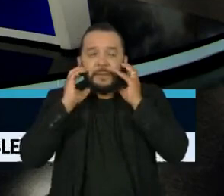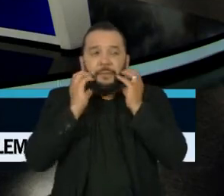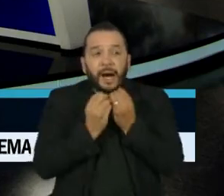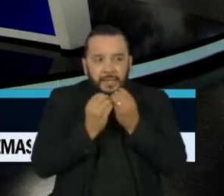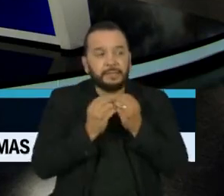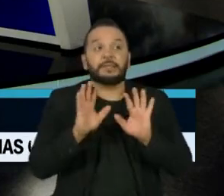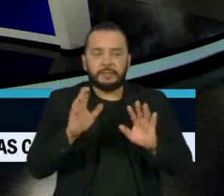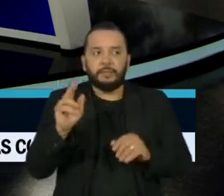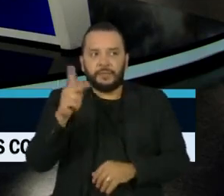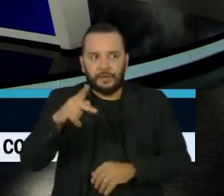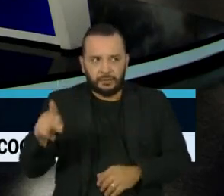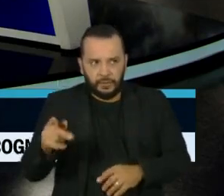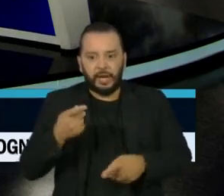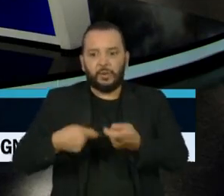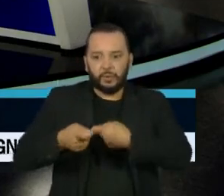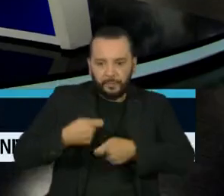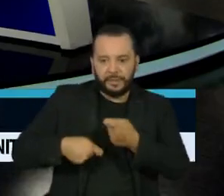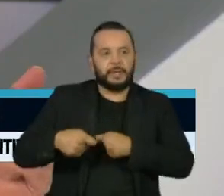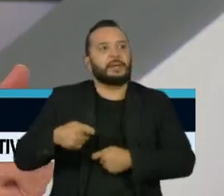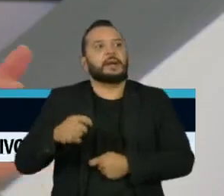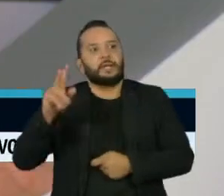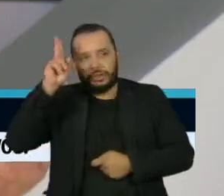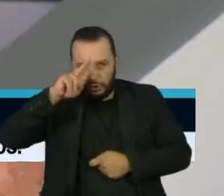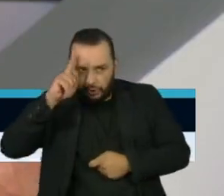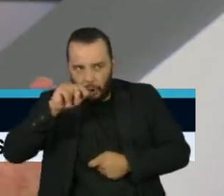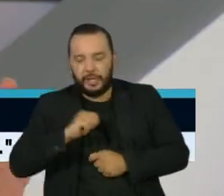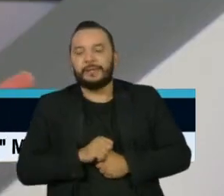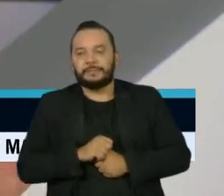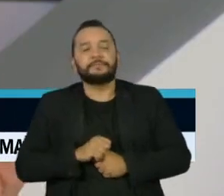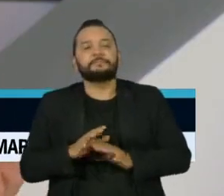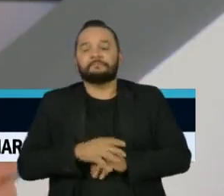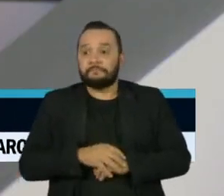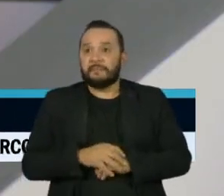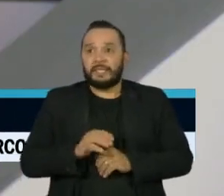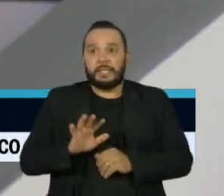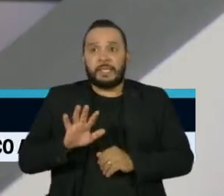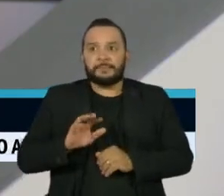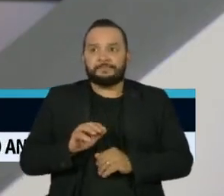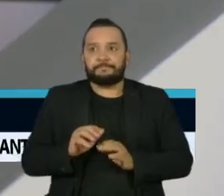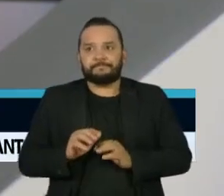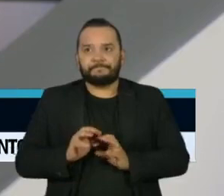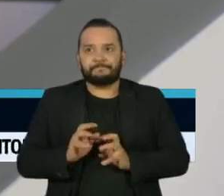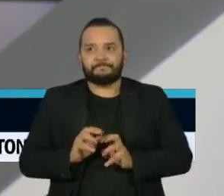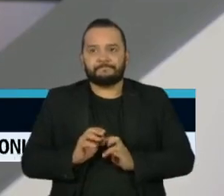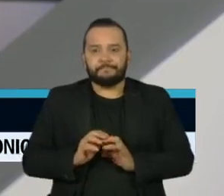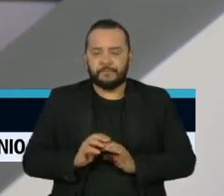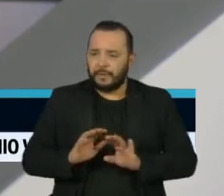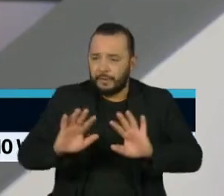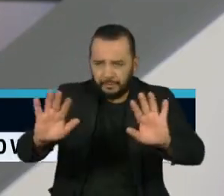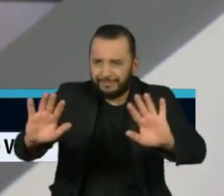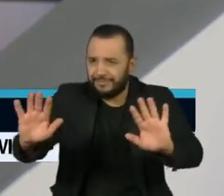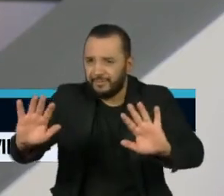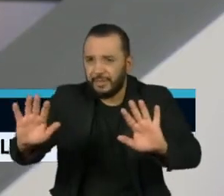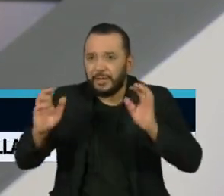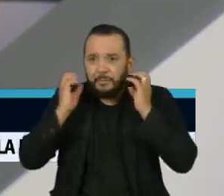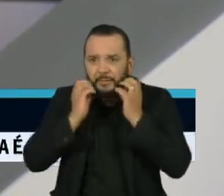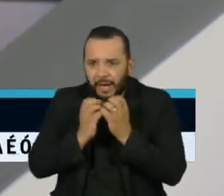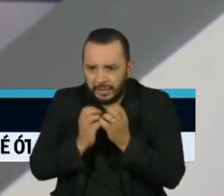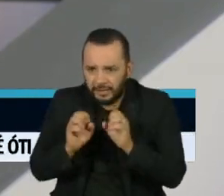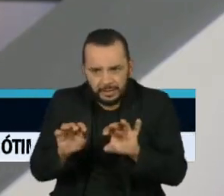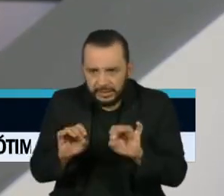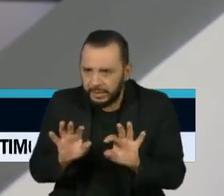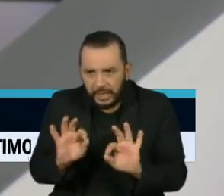de história. Ficou aquele mal-estar, alguém ia falar alguma coisa, e ele imediatamente disse: se não dão, tem que